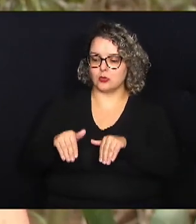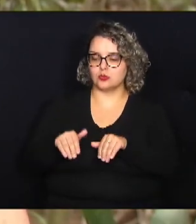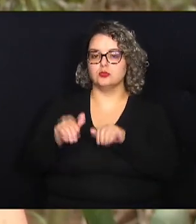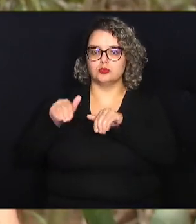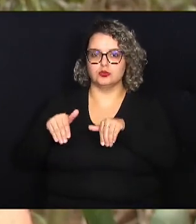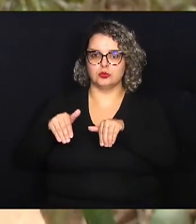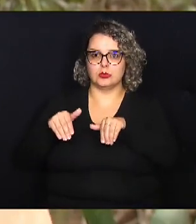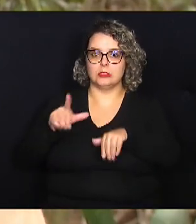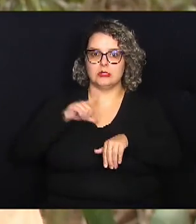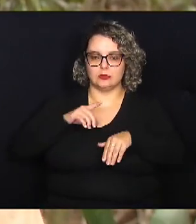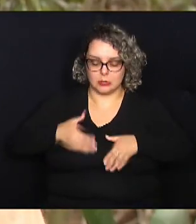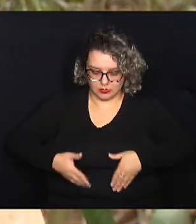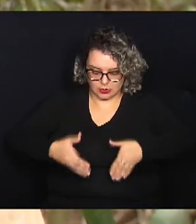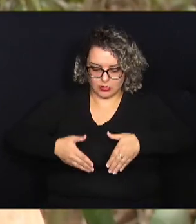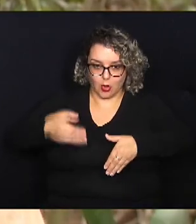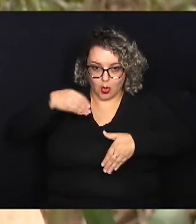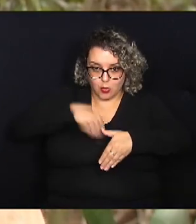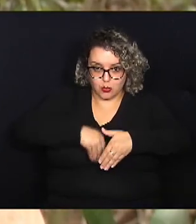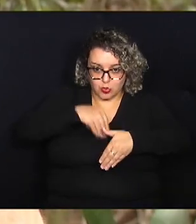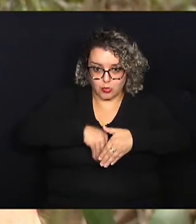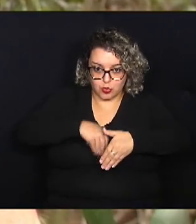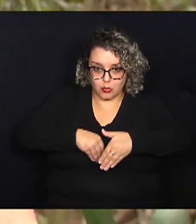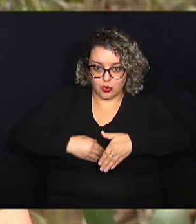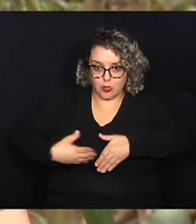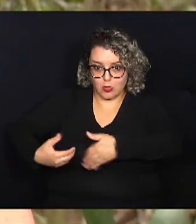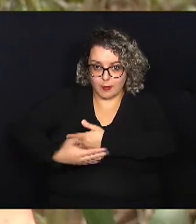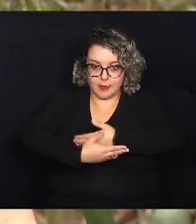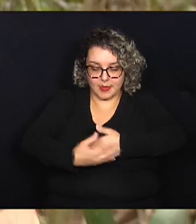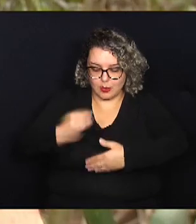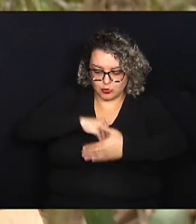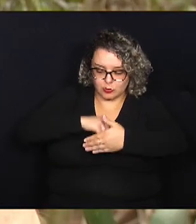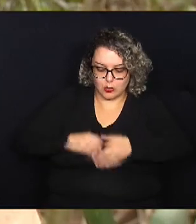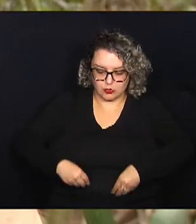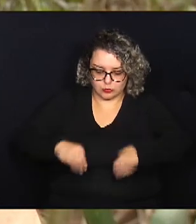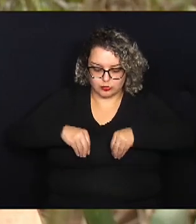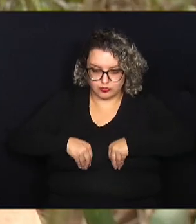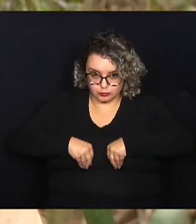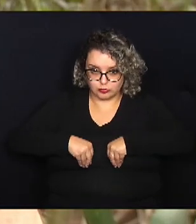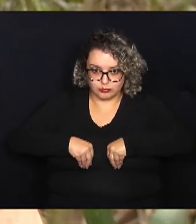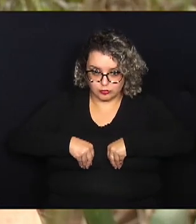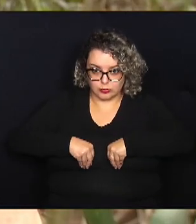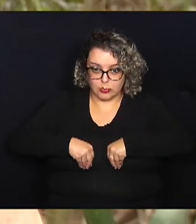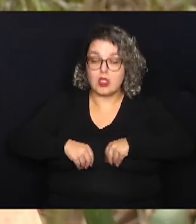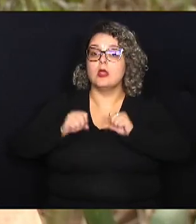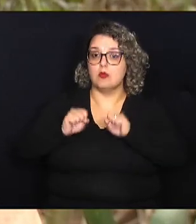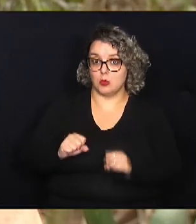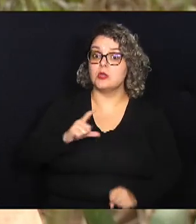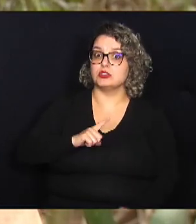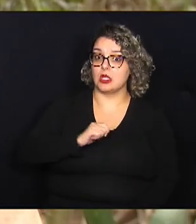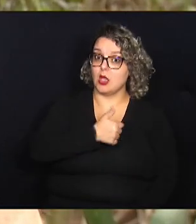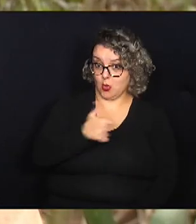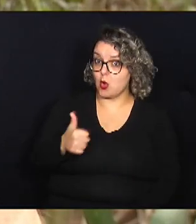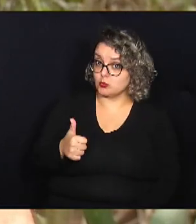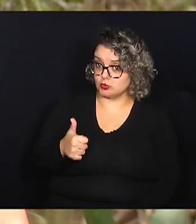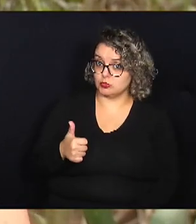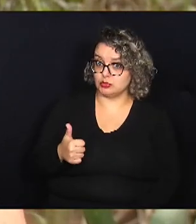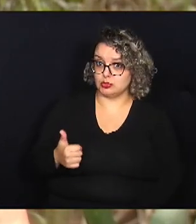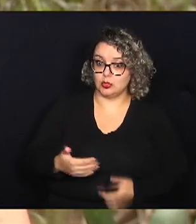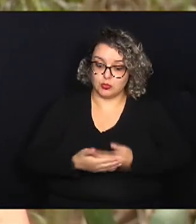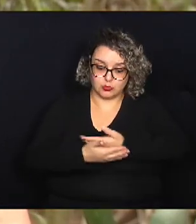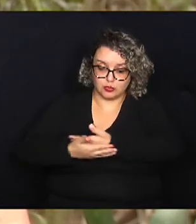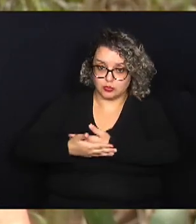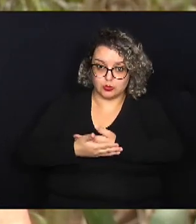bolsa aonde a fêmea mantém os filhotinhos. E ela pode ter, então, até 11 filhotinhos dentro dessa bolsa. Quando